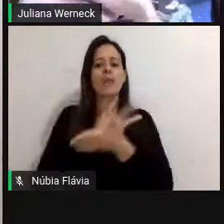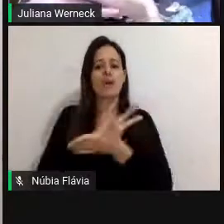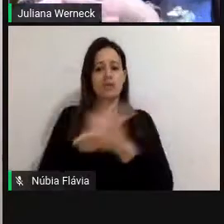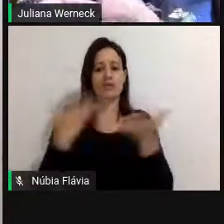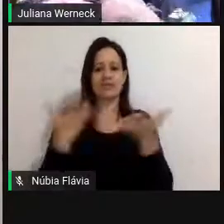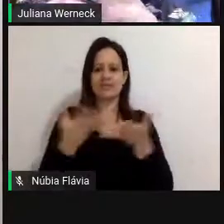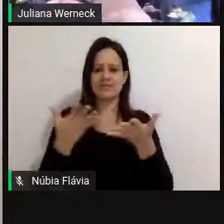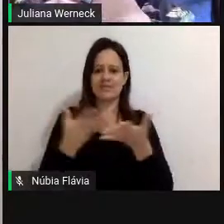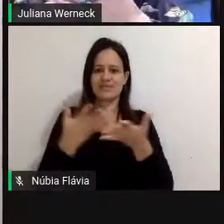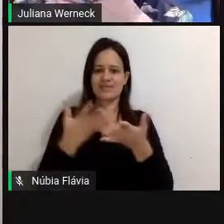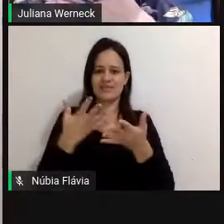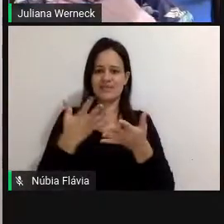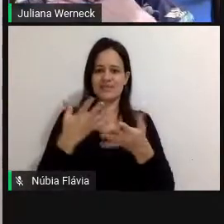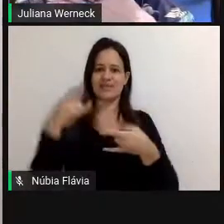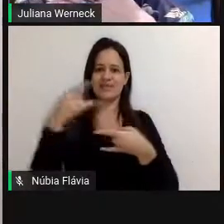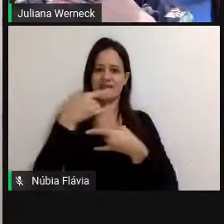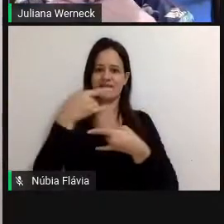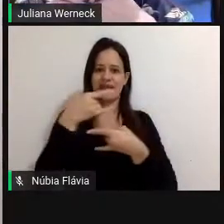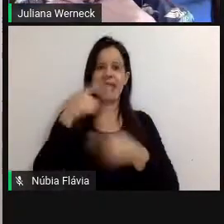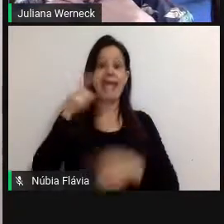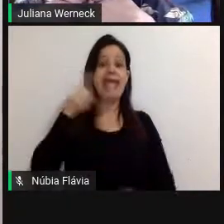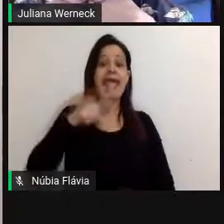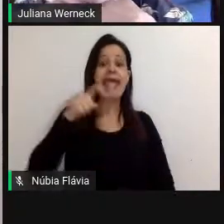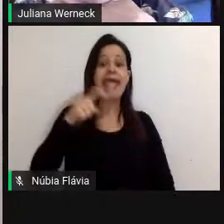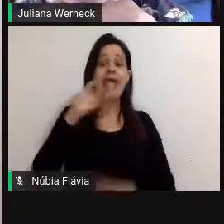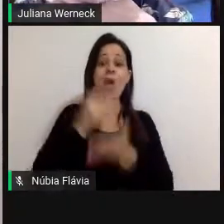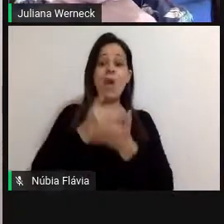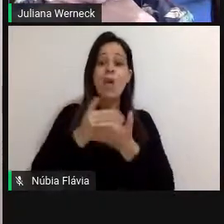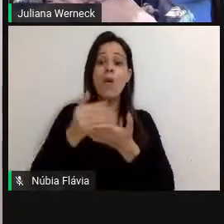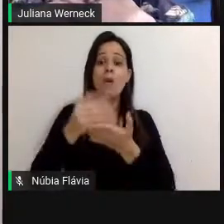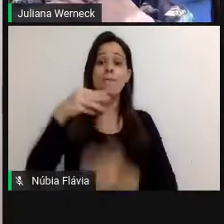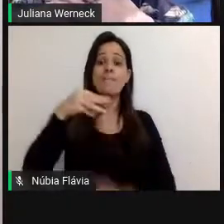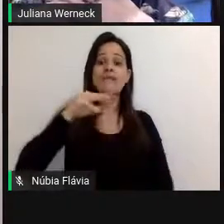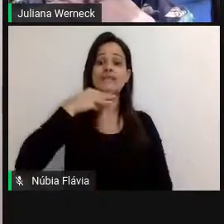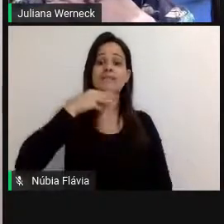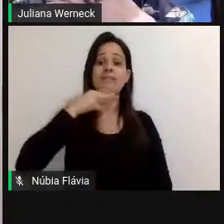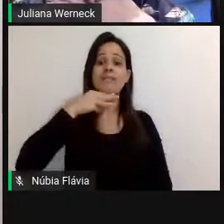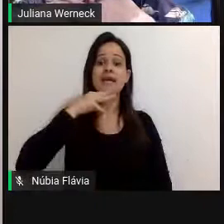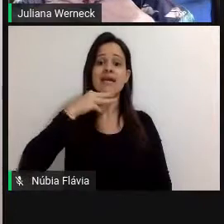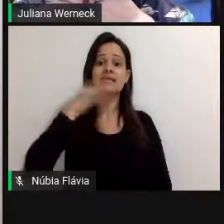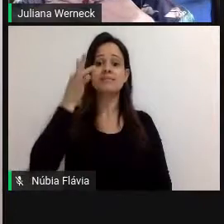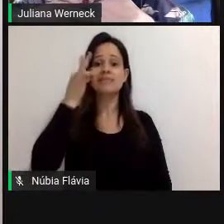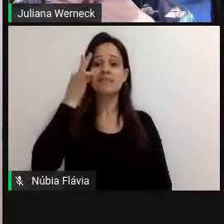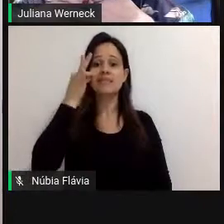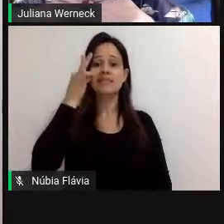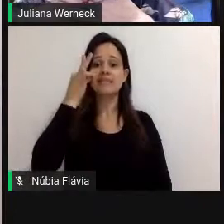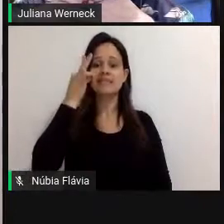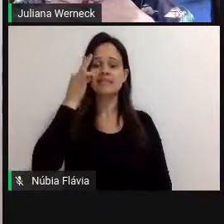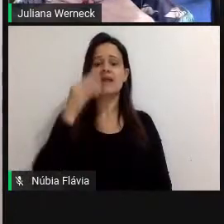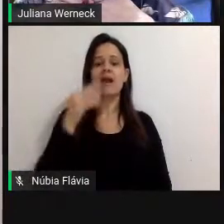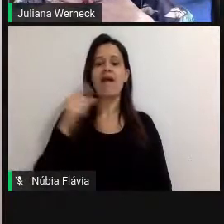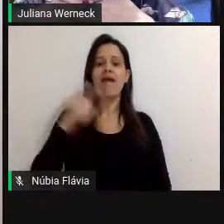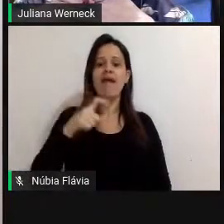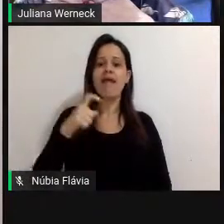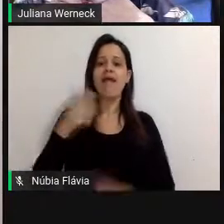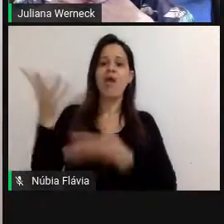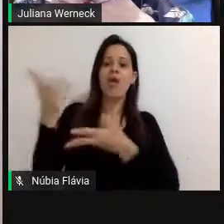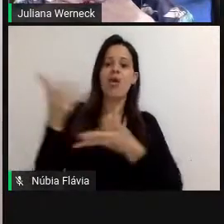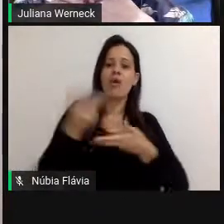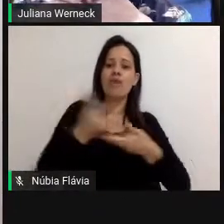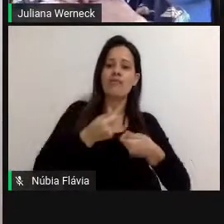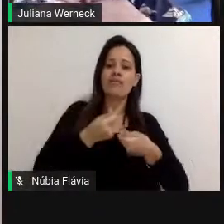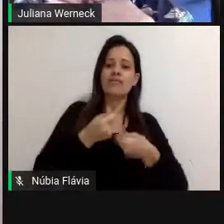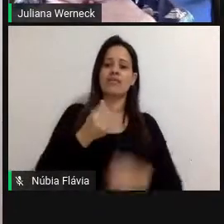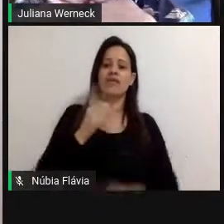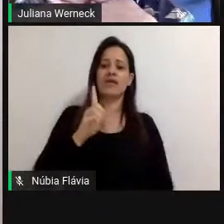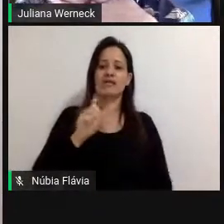ele ia acontecer em março, um evento presencial, em que nós íamos trazer a Dani num programa